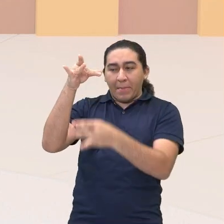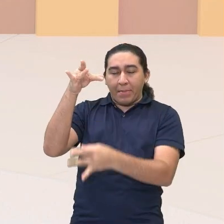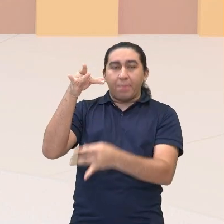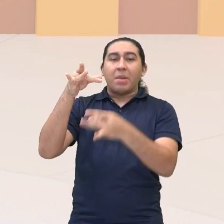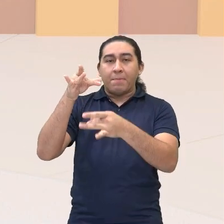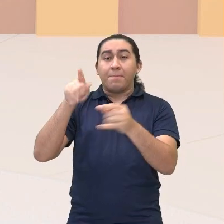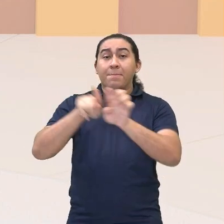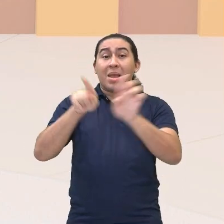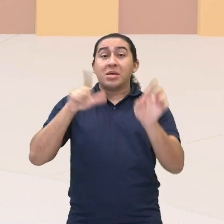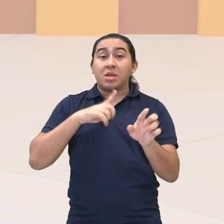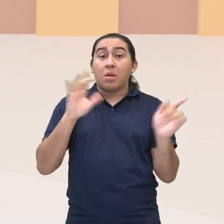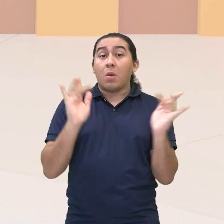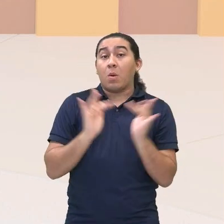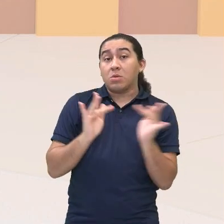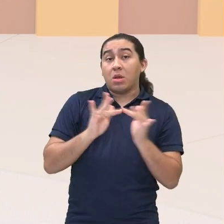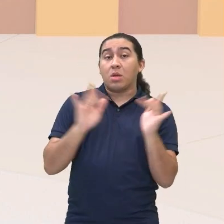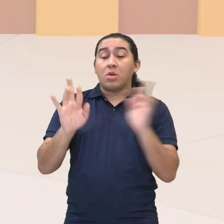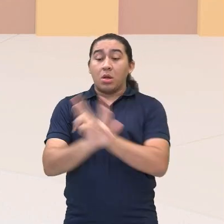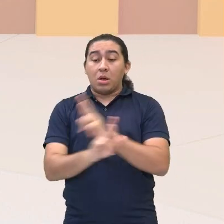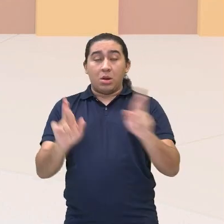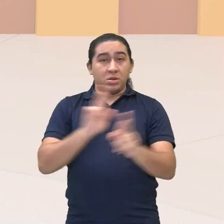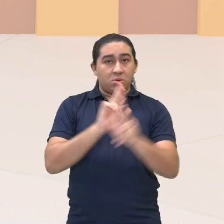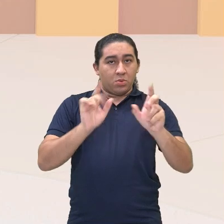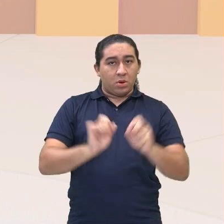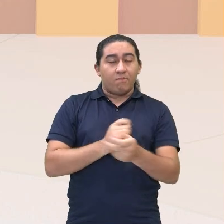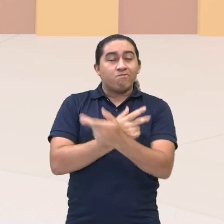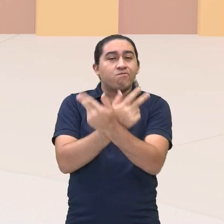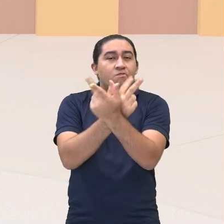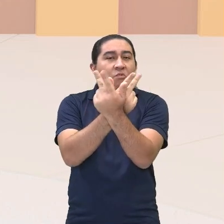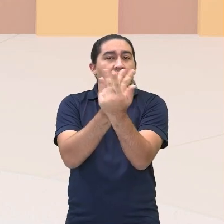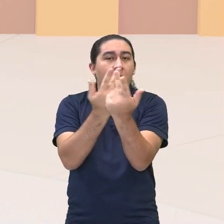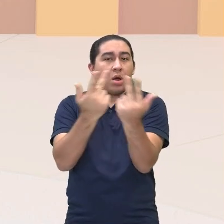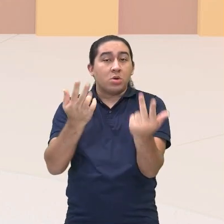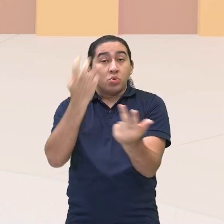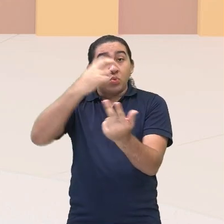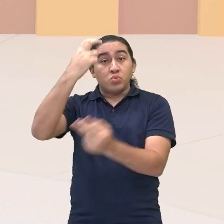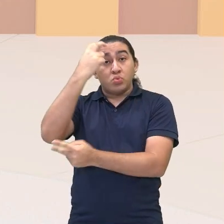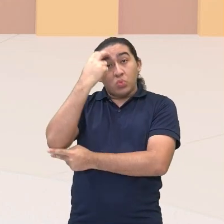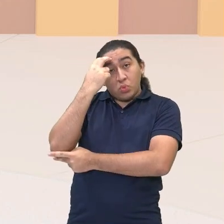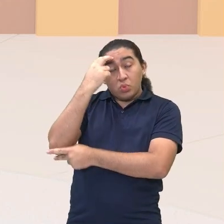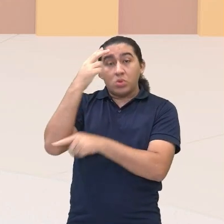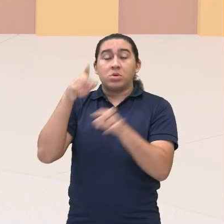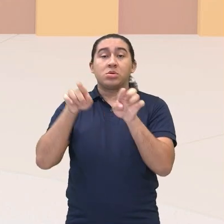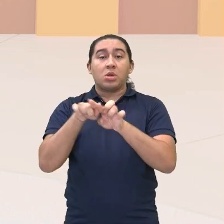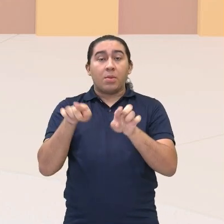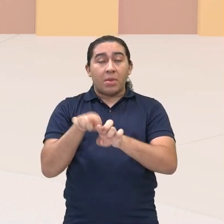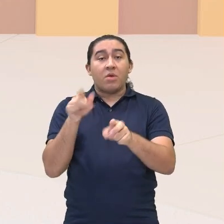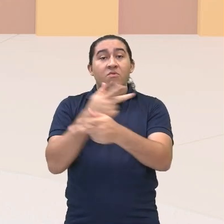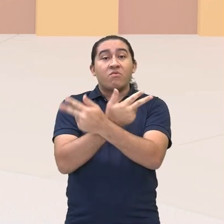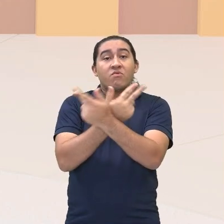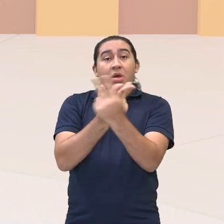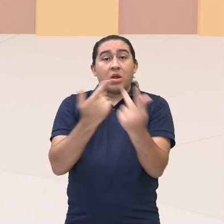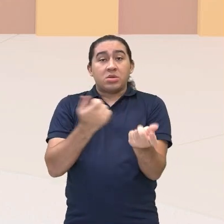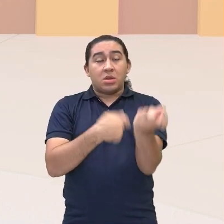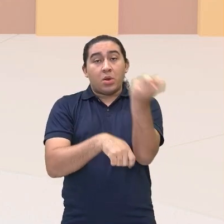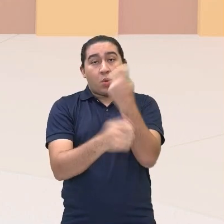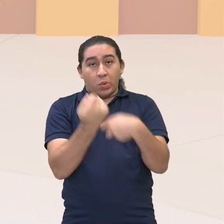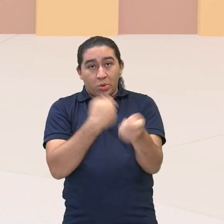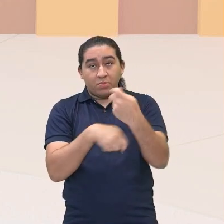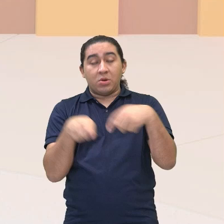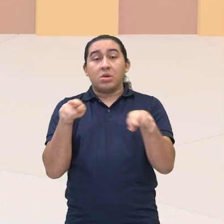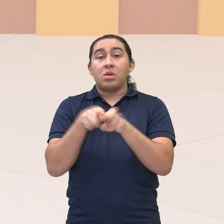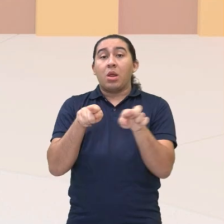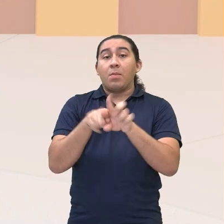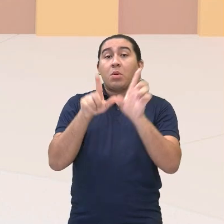estabelecer conexões entre diversas culturas, diferentes economias e também